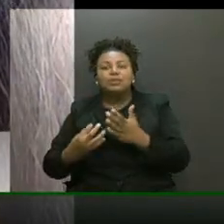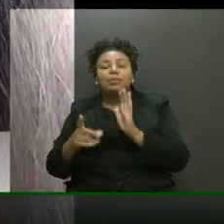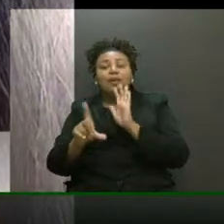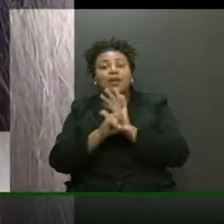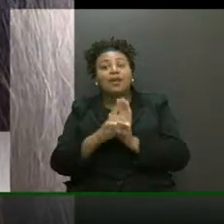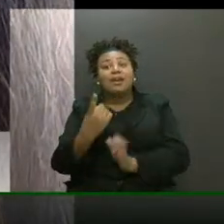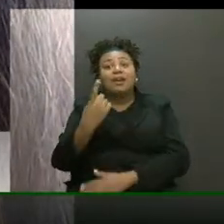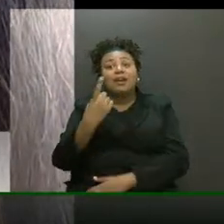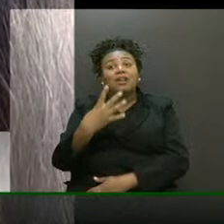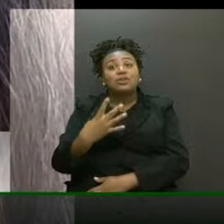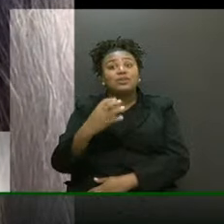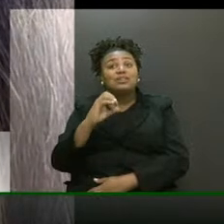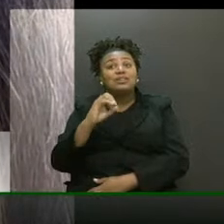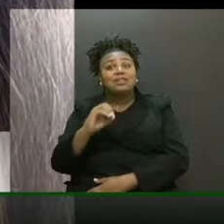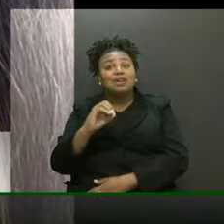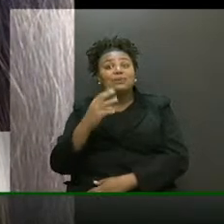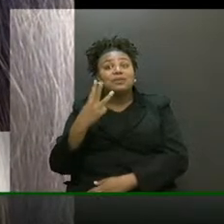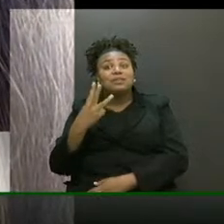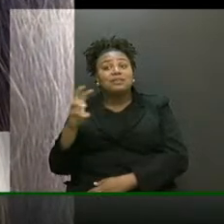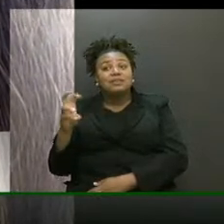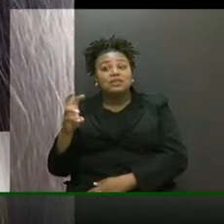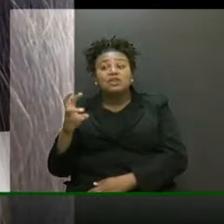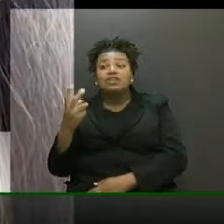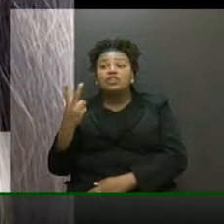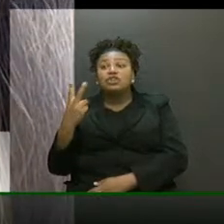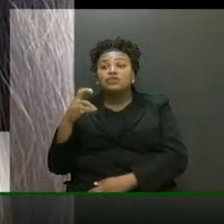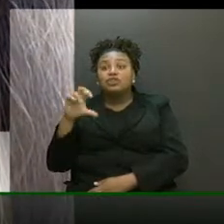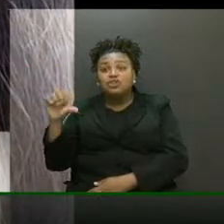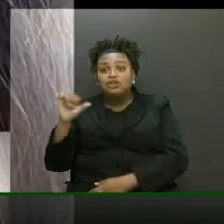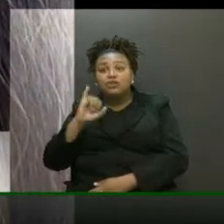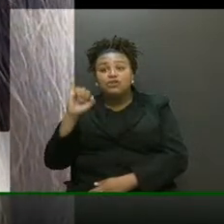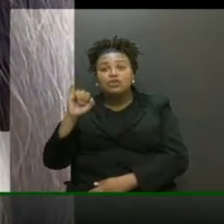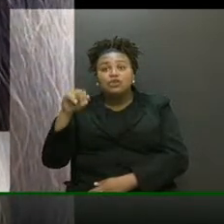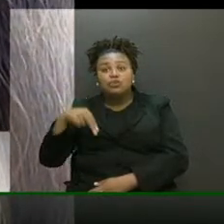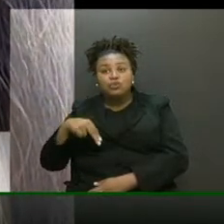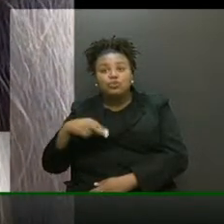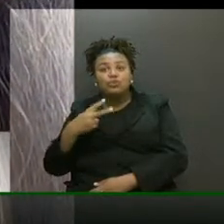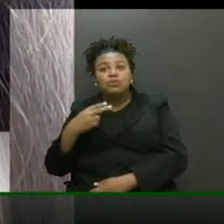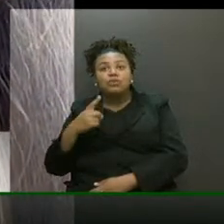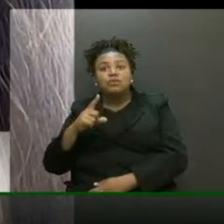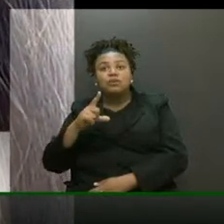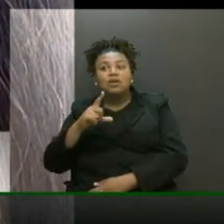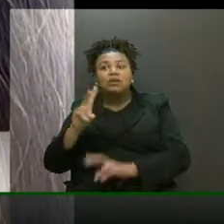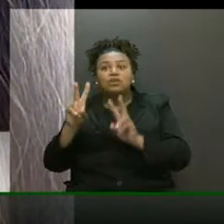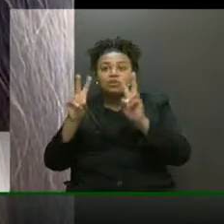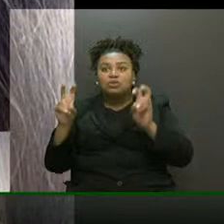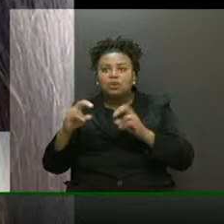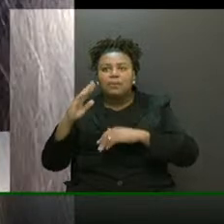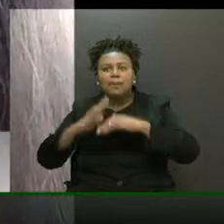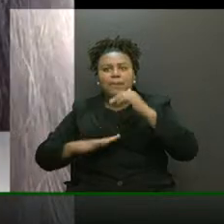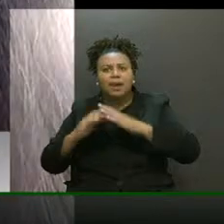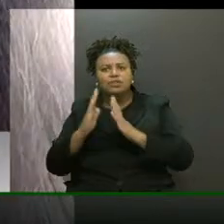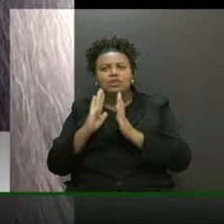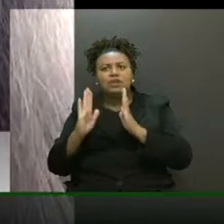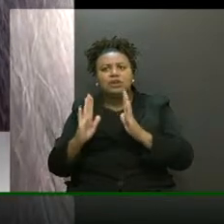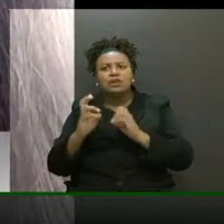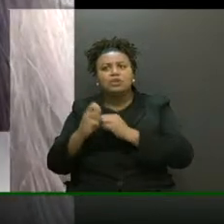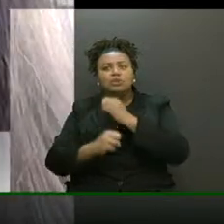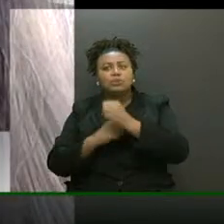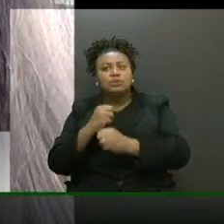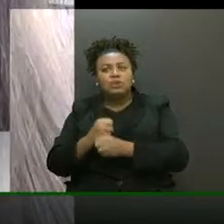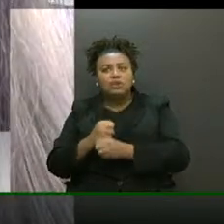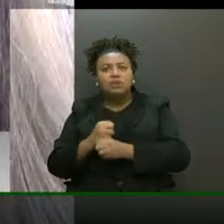lei 14.035 de 29 de junho de 2012, referente ao exercício de 21,